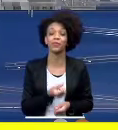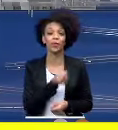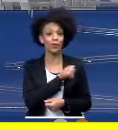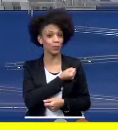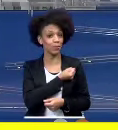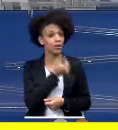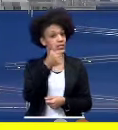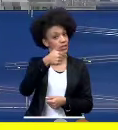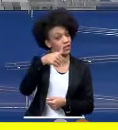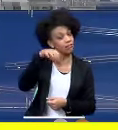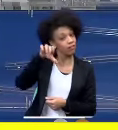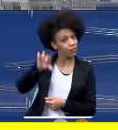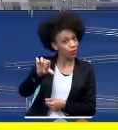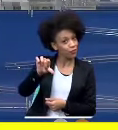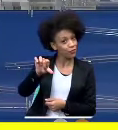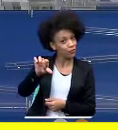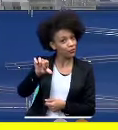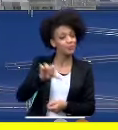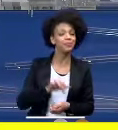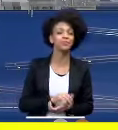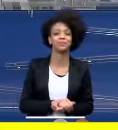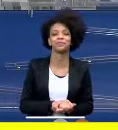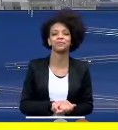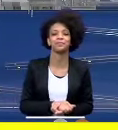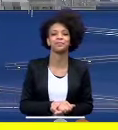Número 79.